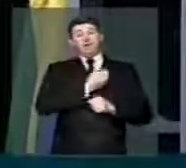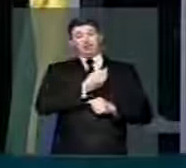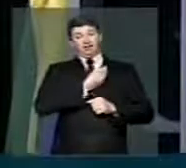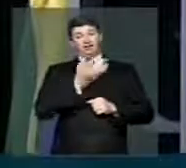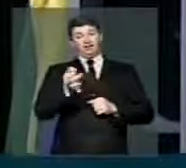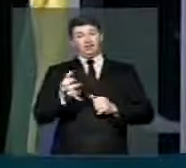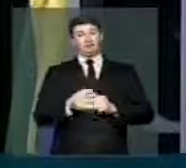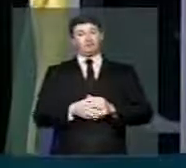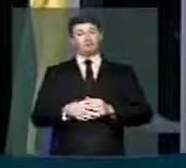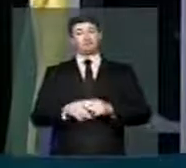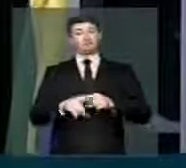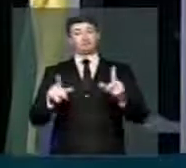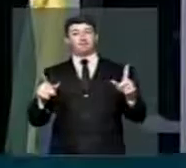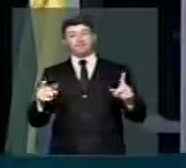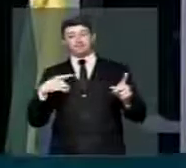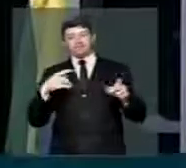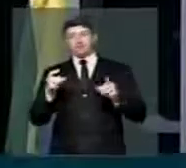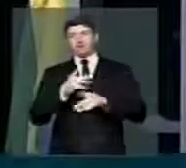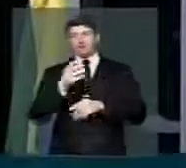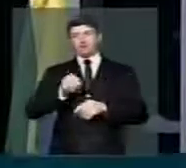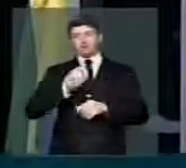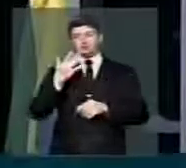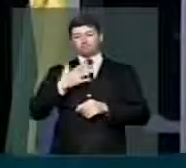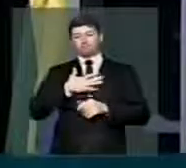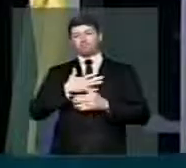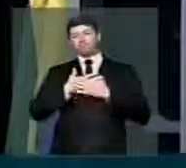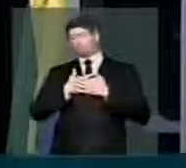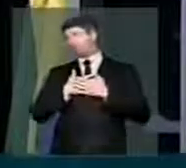vidas. Mas, senhor presidente, termino aqui meu pronunciamento,